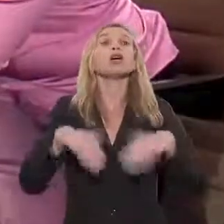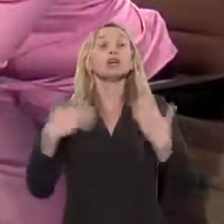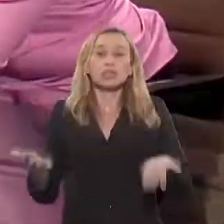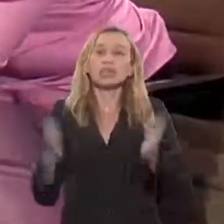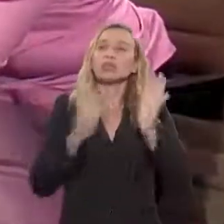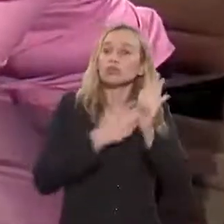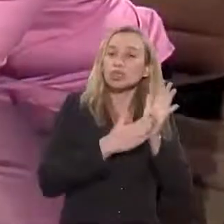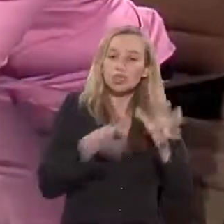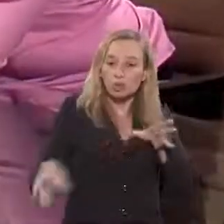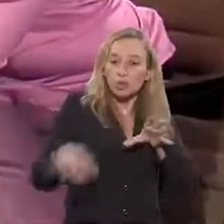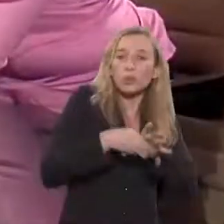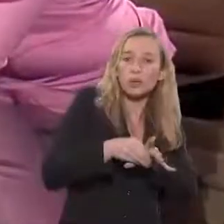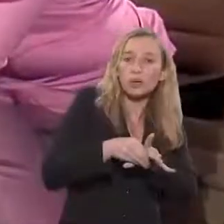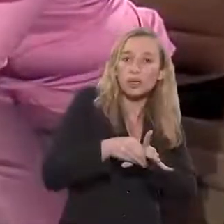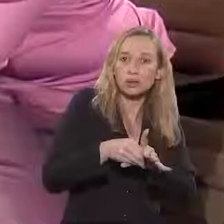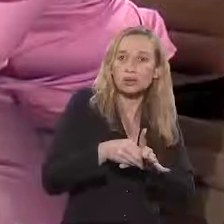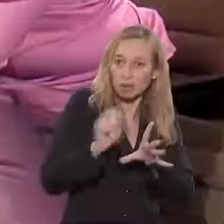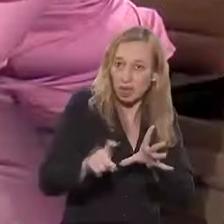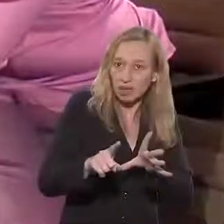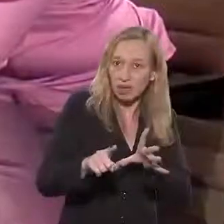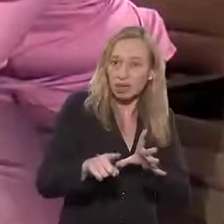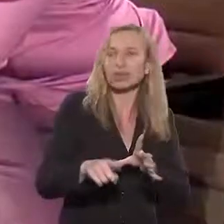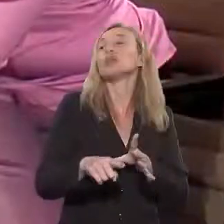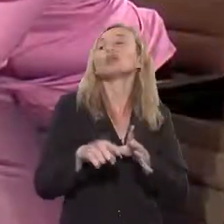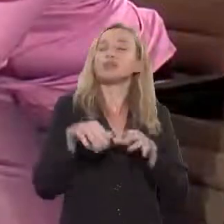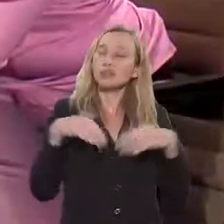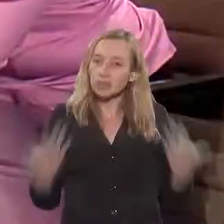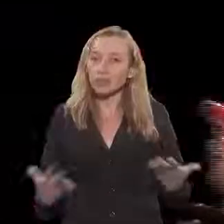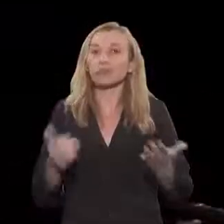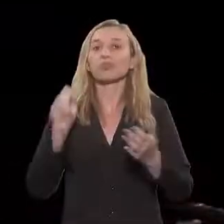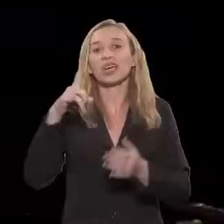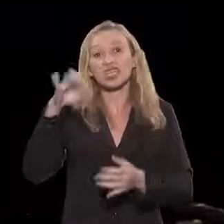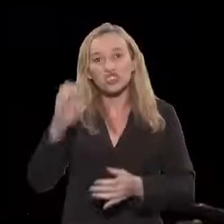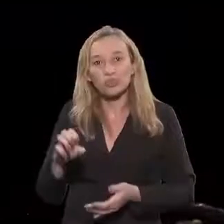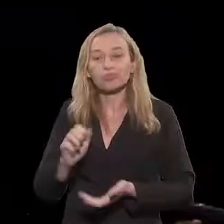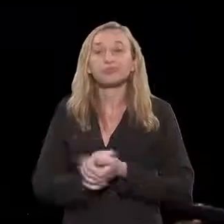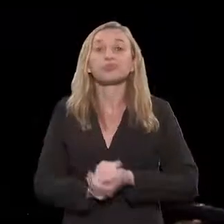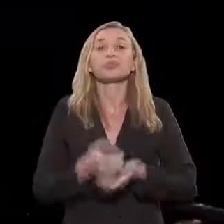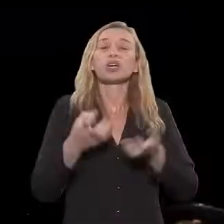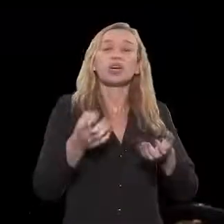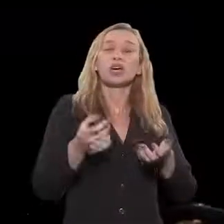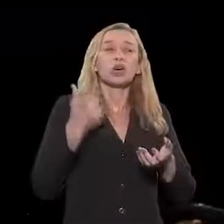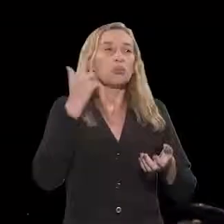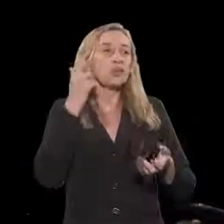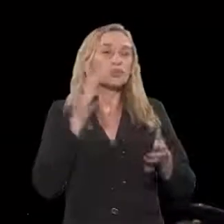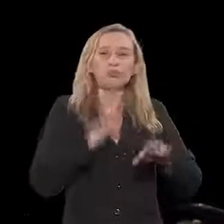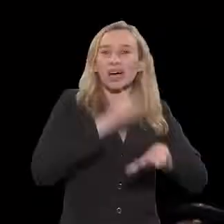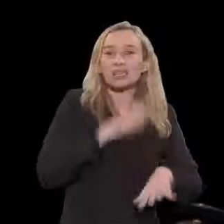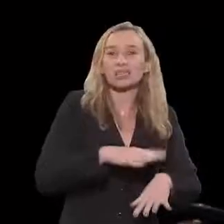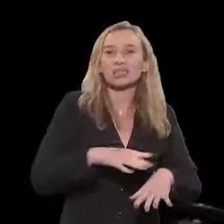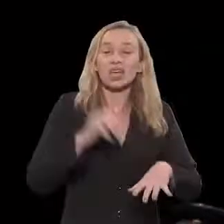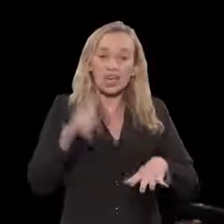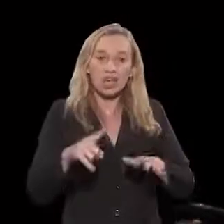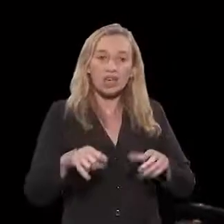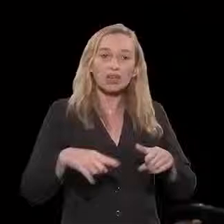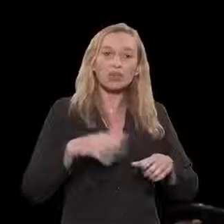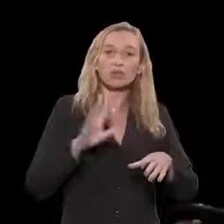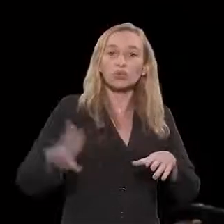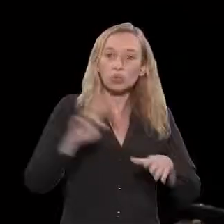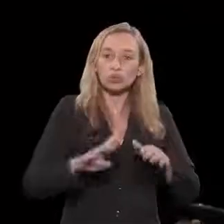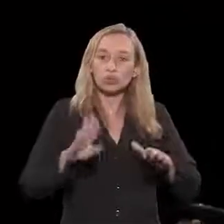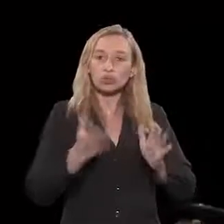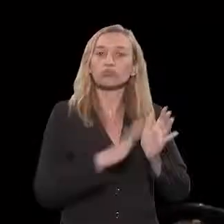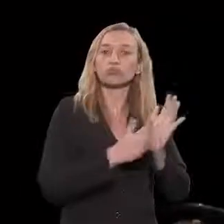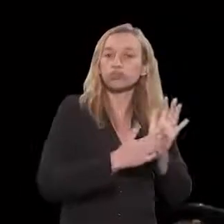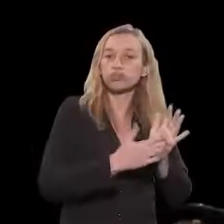é um instrumento de empoderamento, é isso, né? Então, Neide, eu iria um pouco mais. Eu acho que o samba é um instrumento